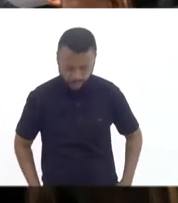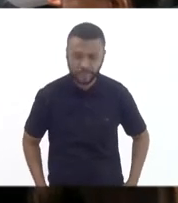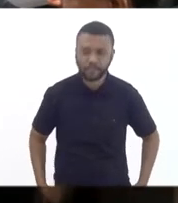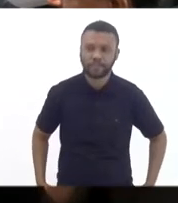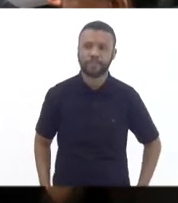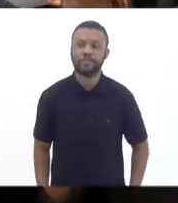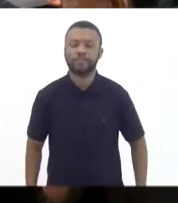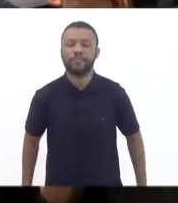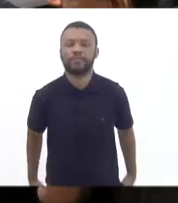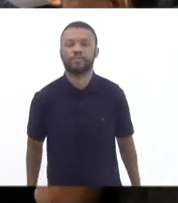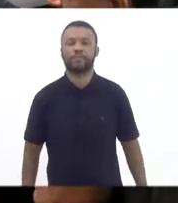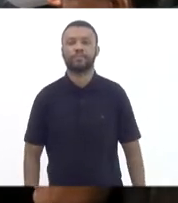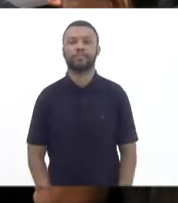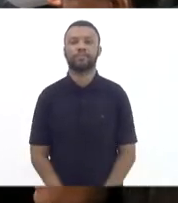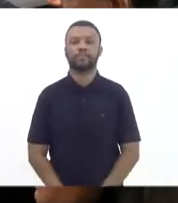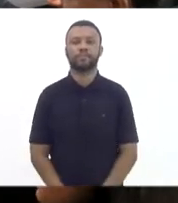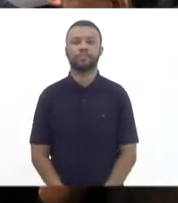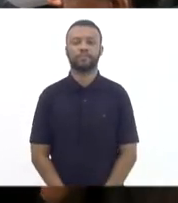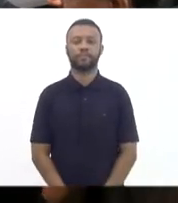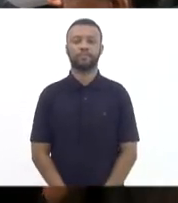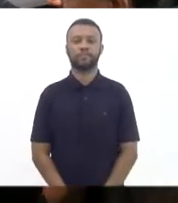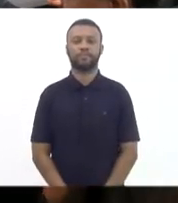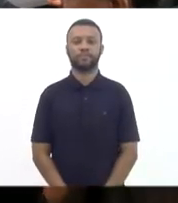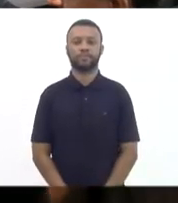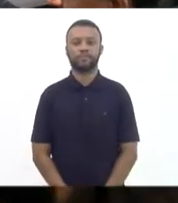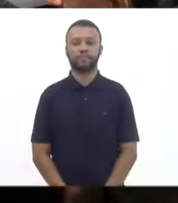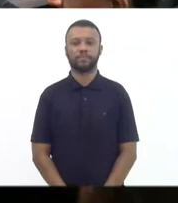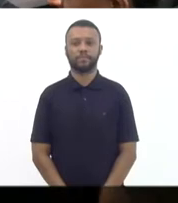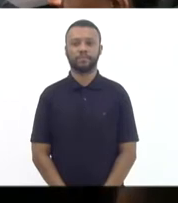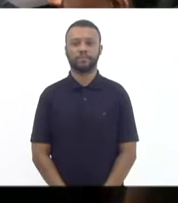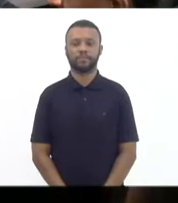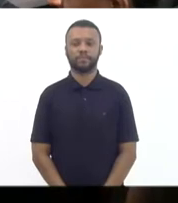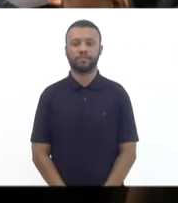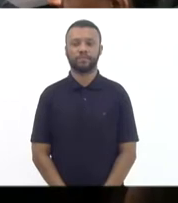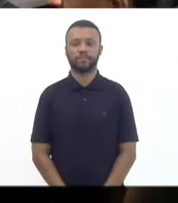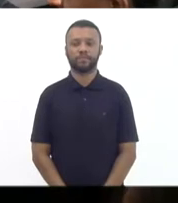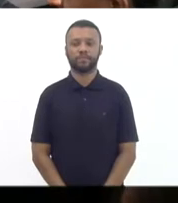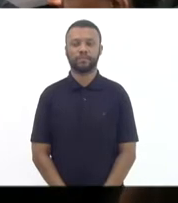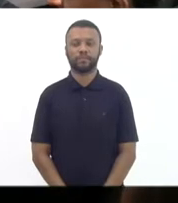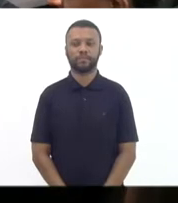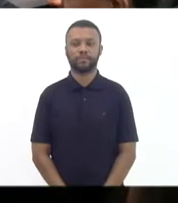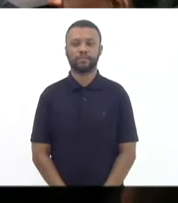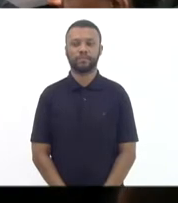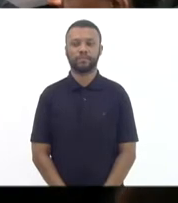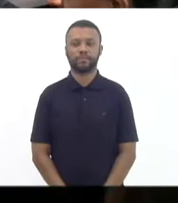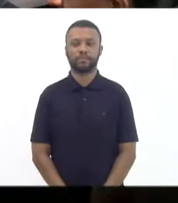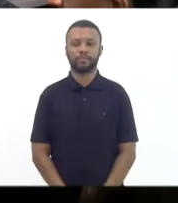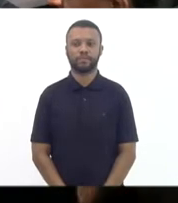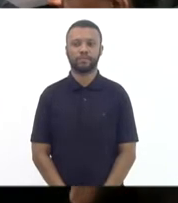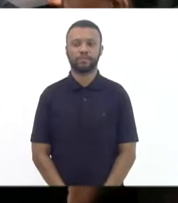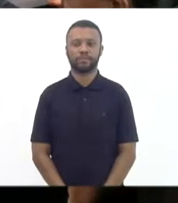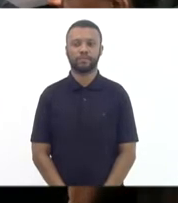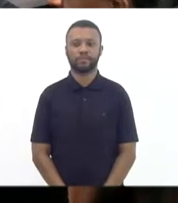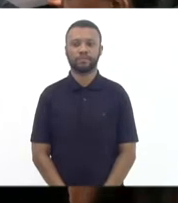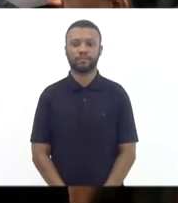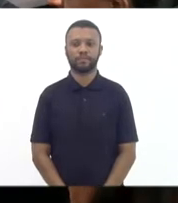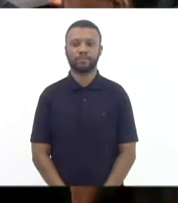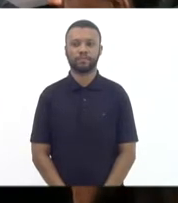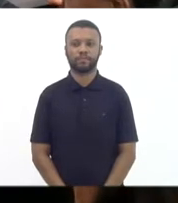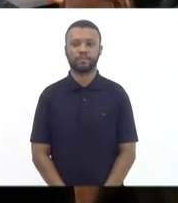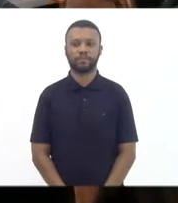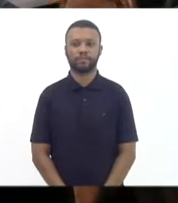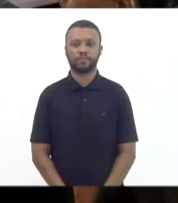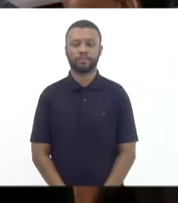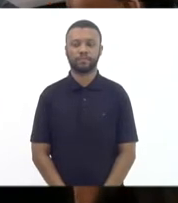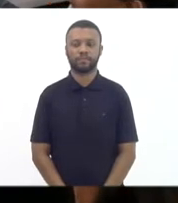Da forma que a senhora quiser. O microfone ali, Maria Ângela. Maria Ângela. É bom, deixa eu virar aqui.